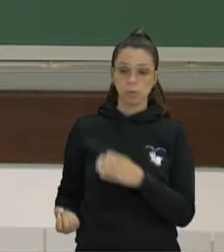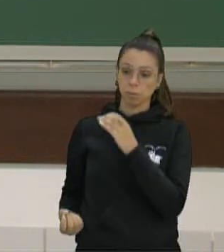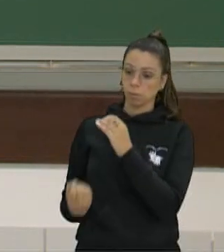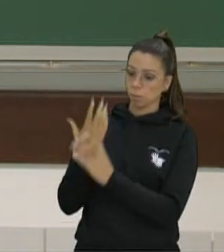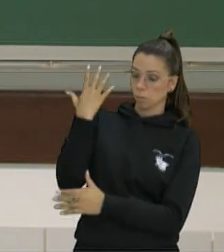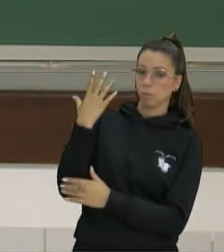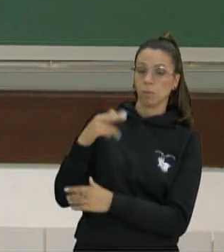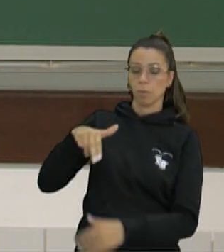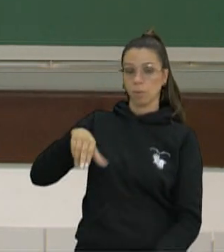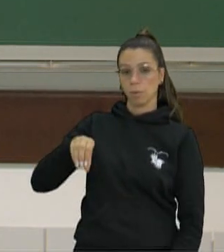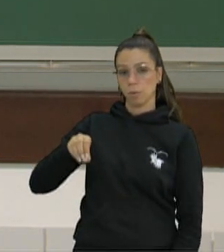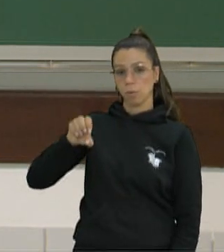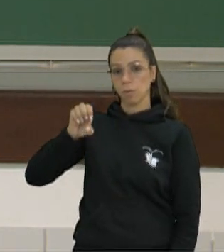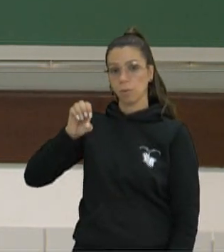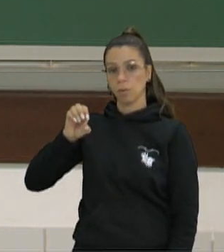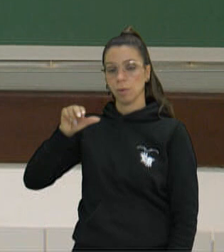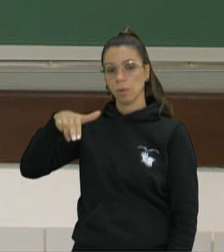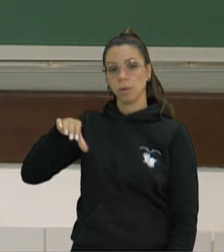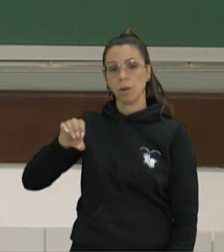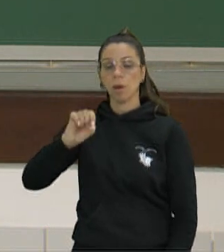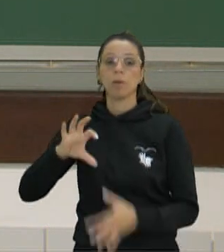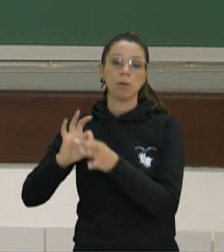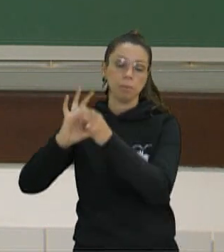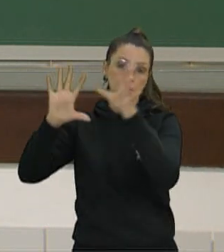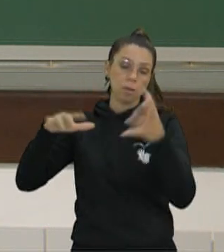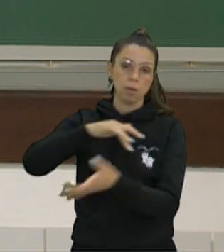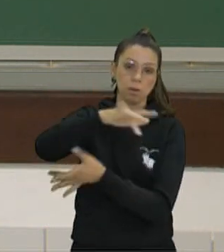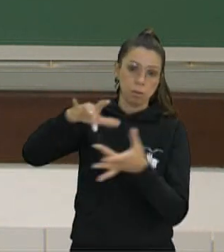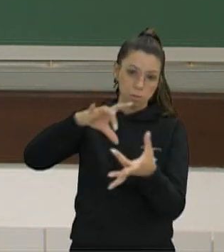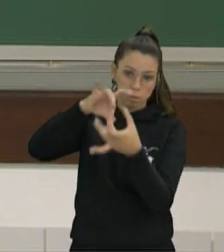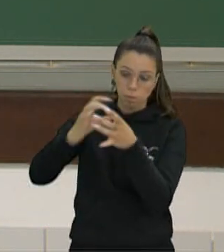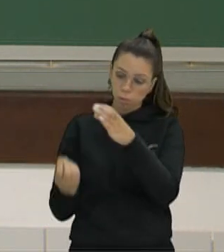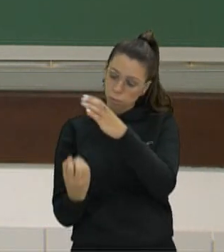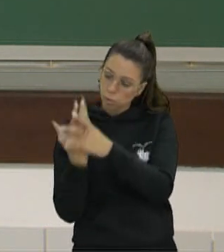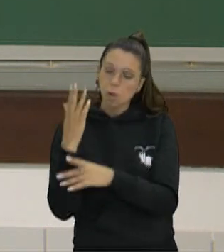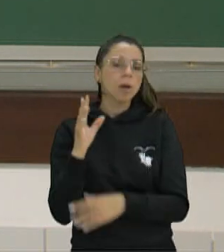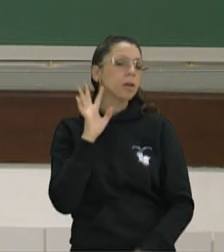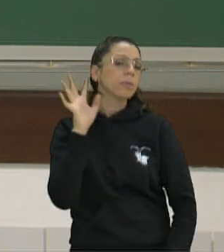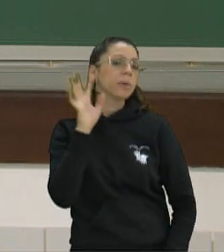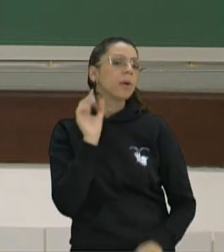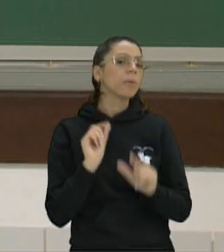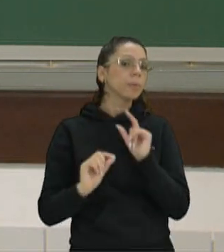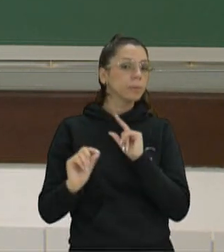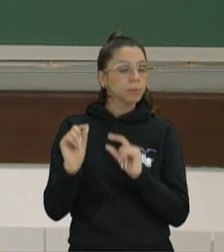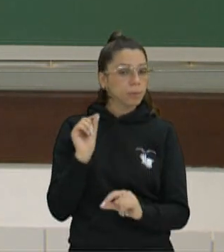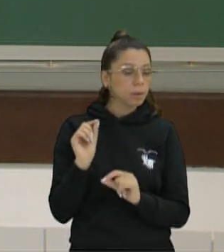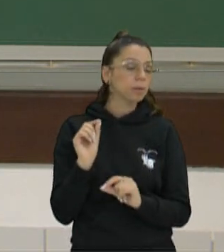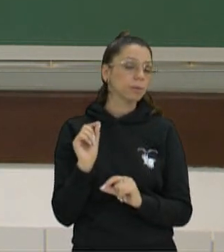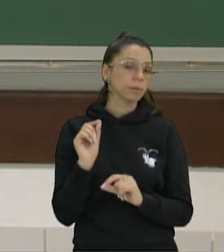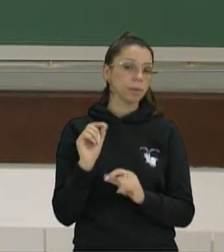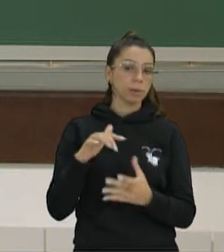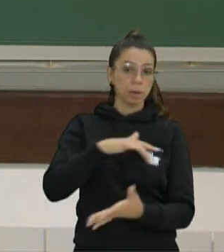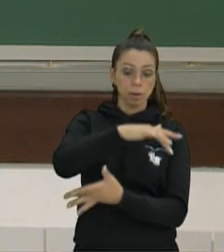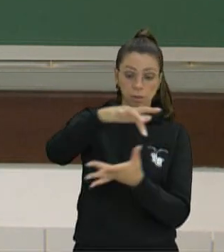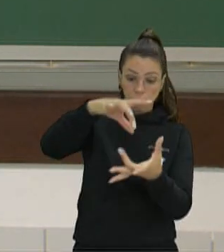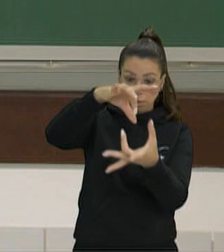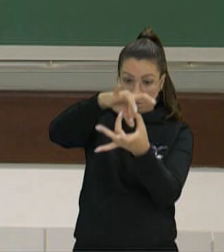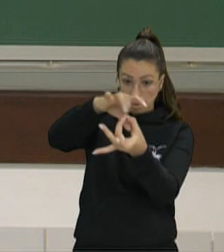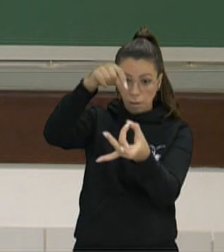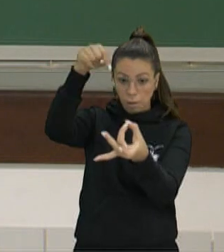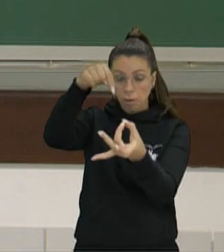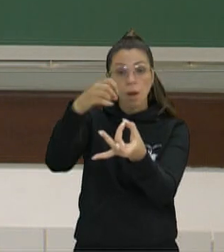o neoliberalismo e a globalização, que pensavam que essa globalização toda era